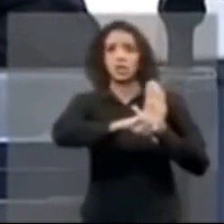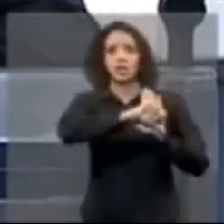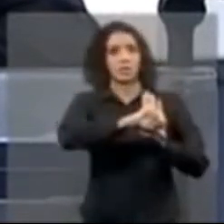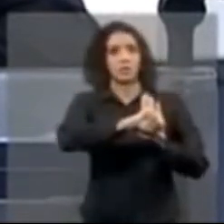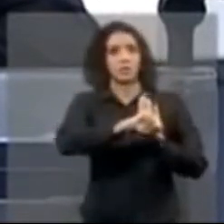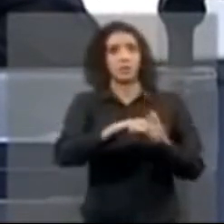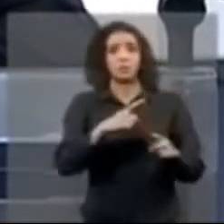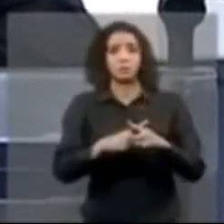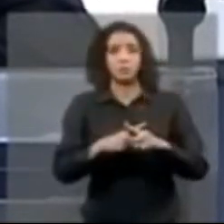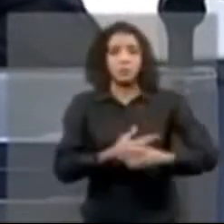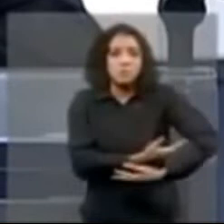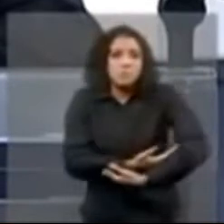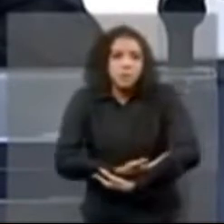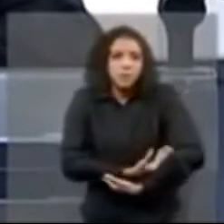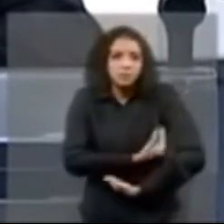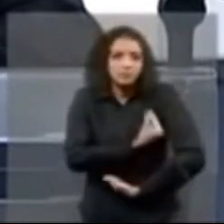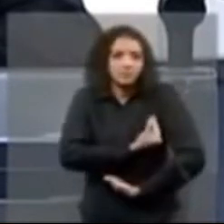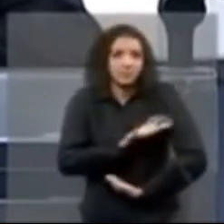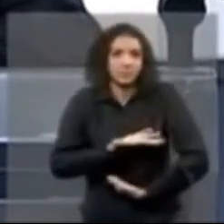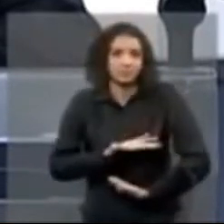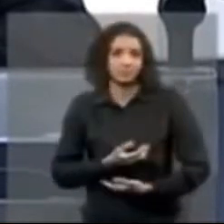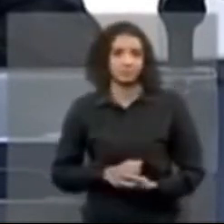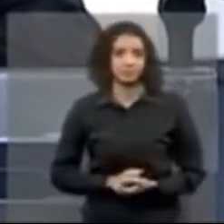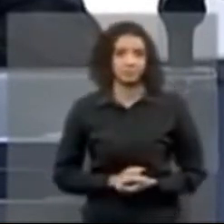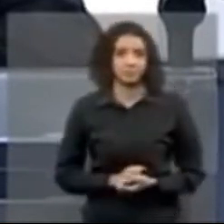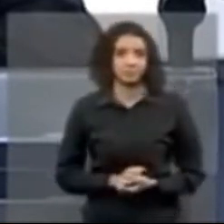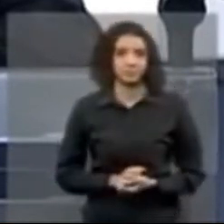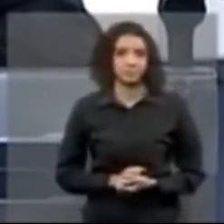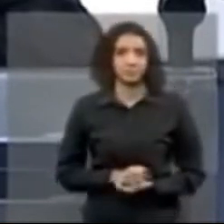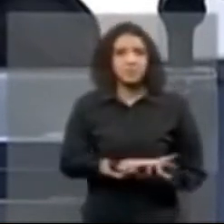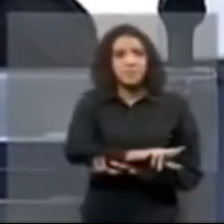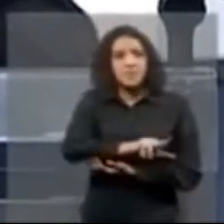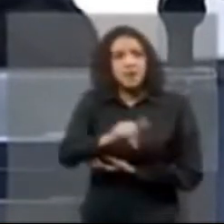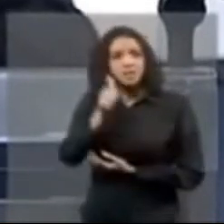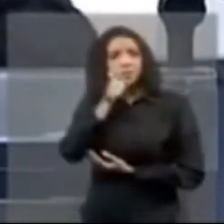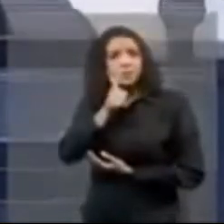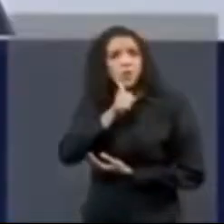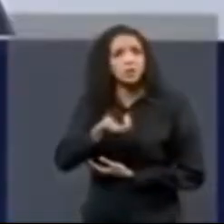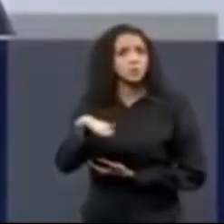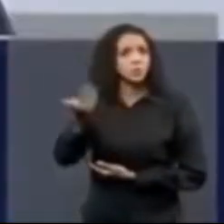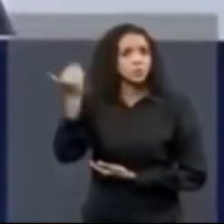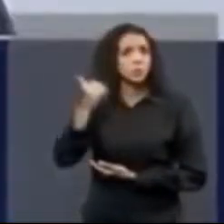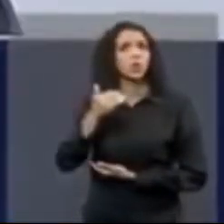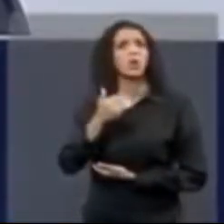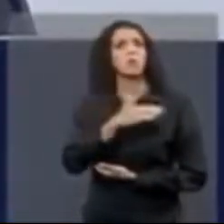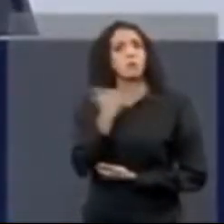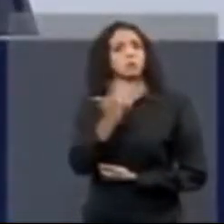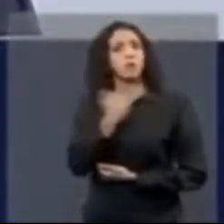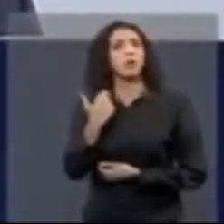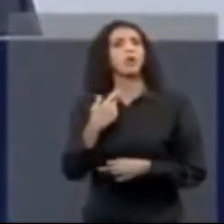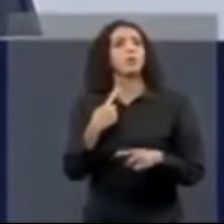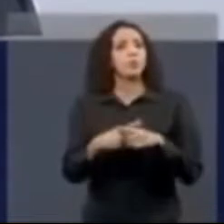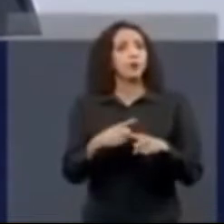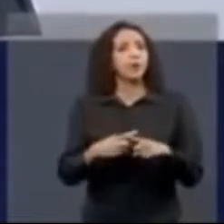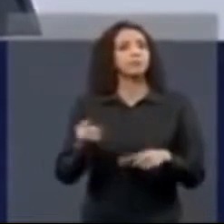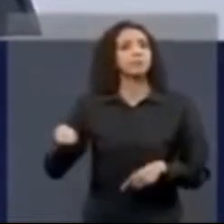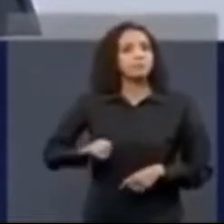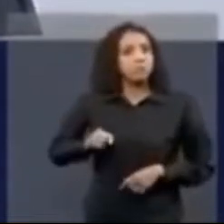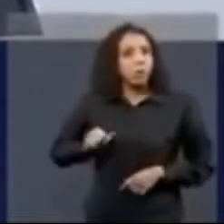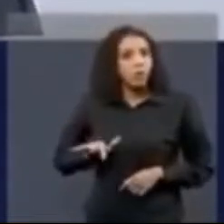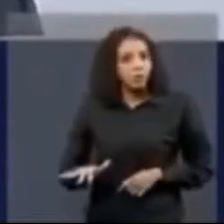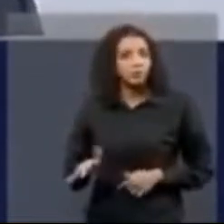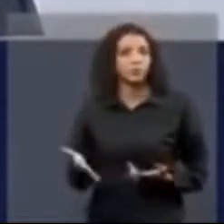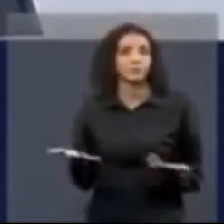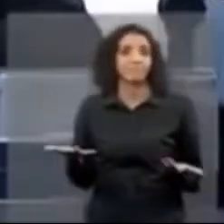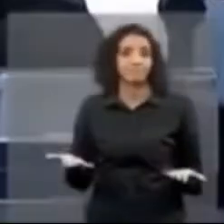vida nascente. Em nome de muitas mulheres que infelizmente morreram por causa do aborto, aqui foram lembrados no último